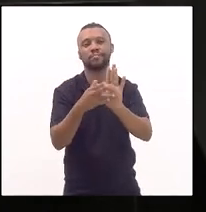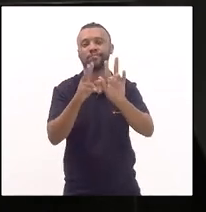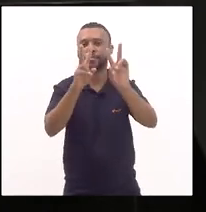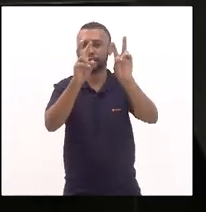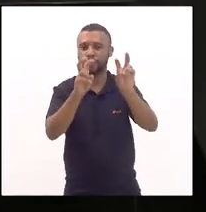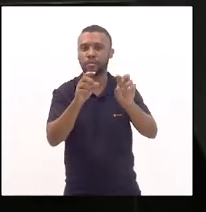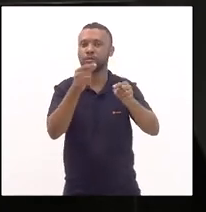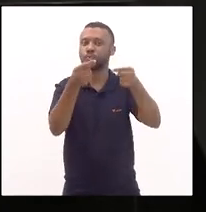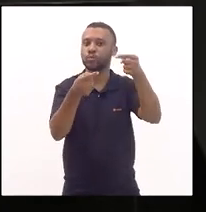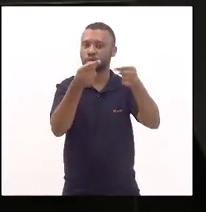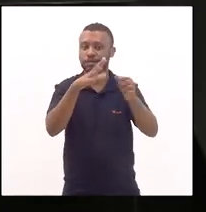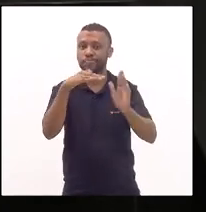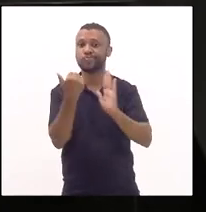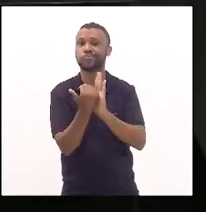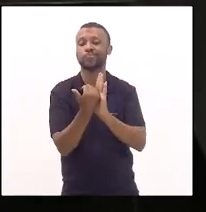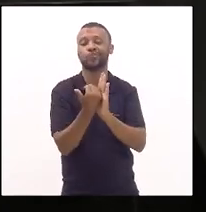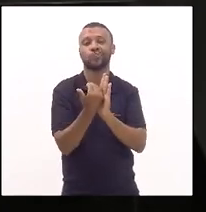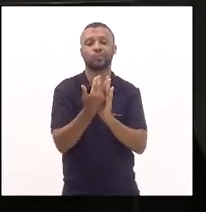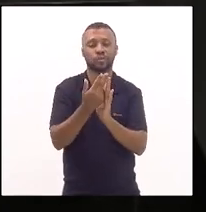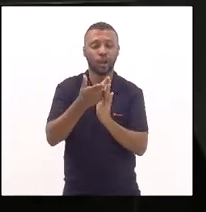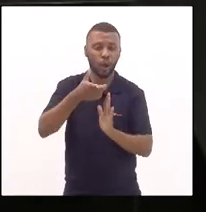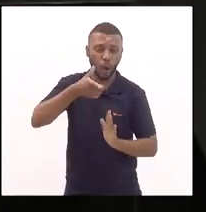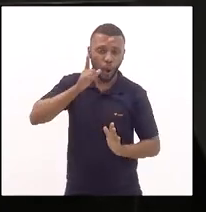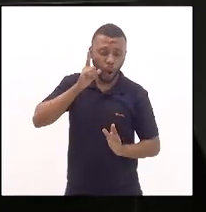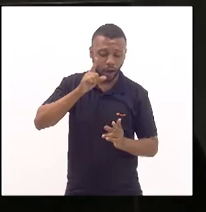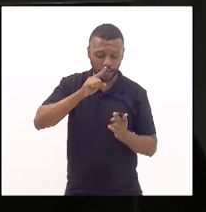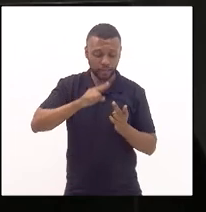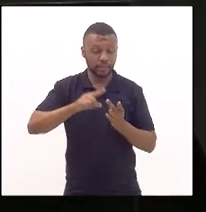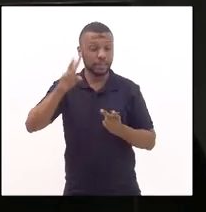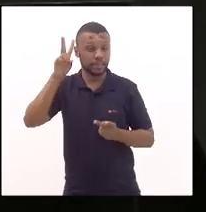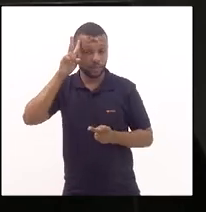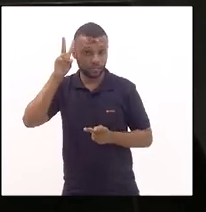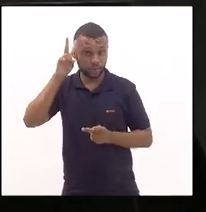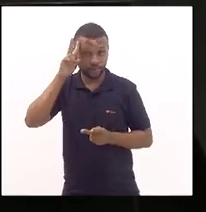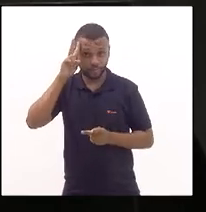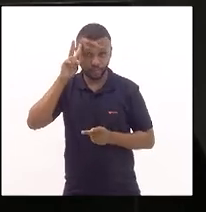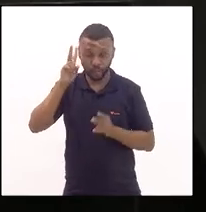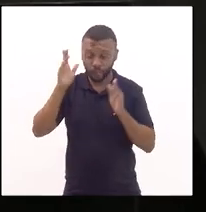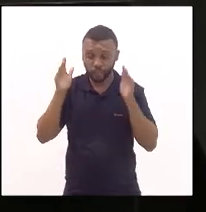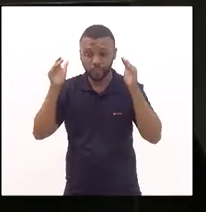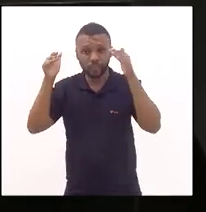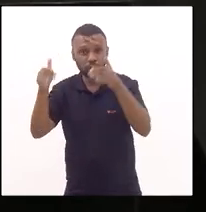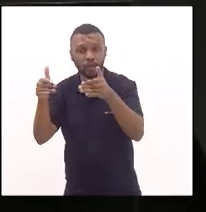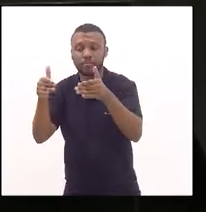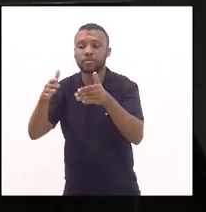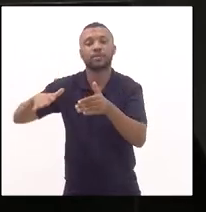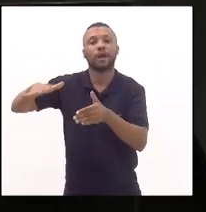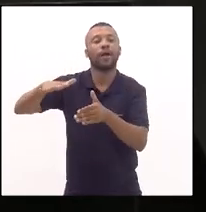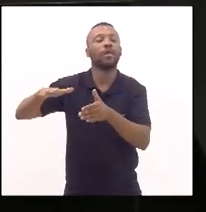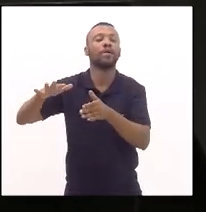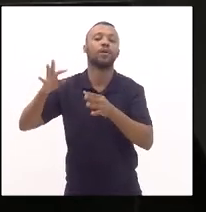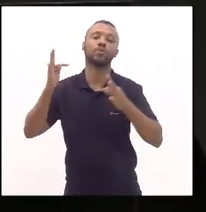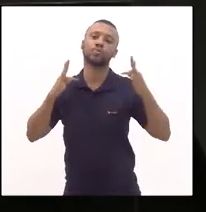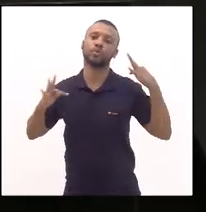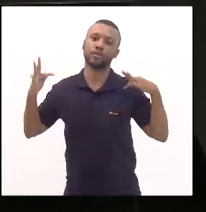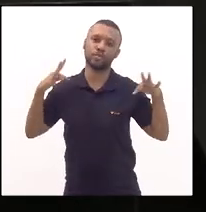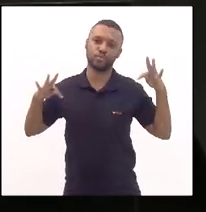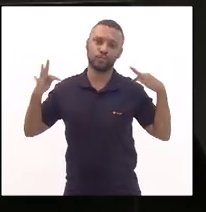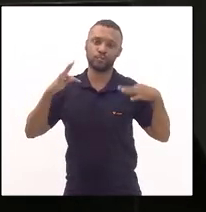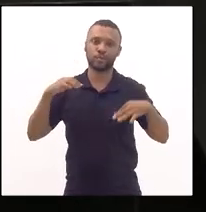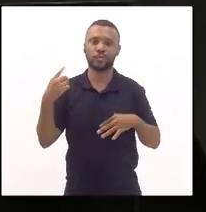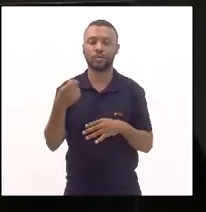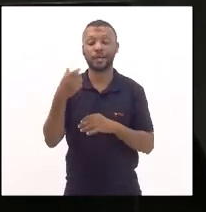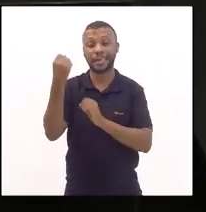nos dias de segunda-feira e ontem, e que foi toda ela dedicada ao turismo, a nossa